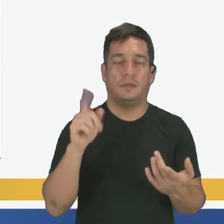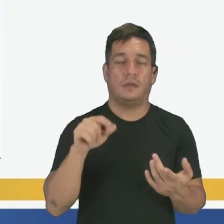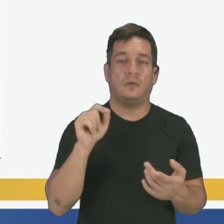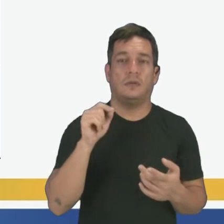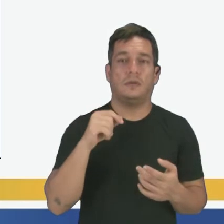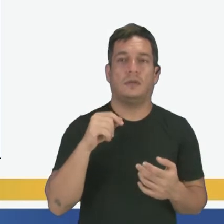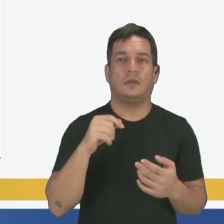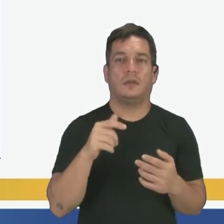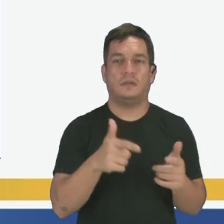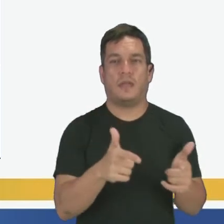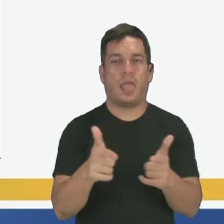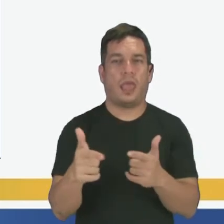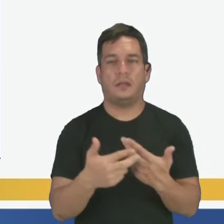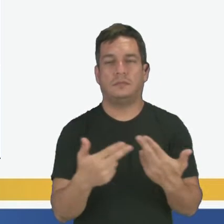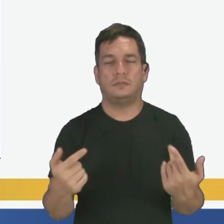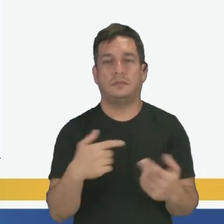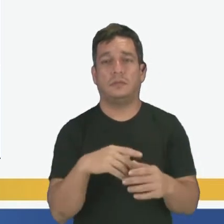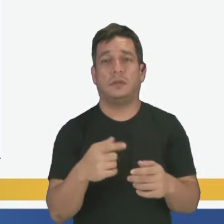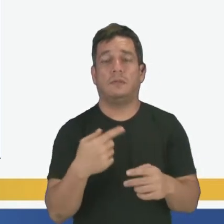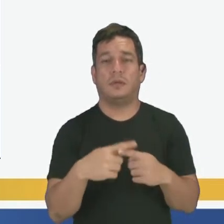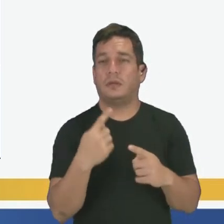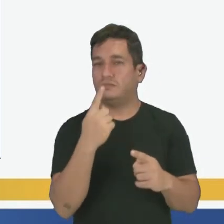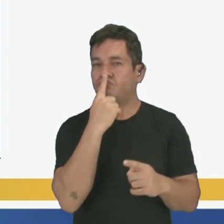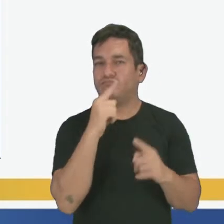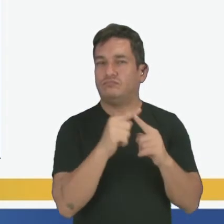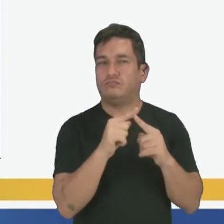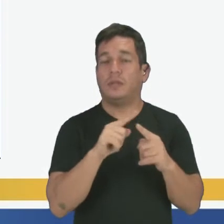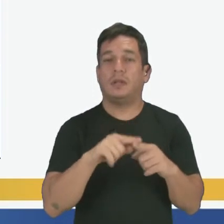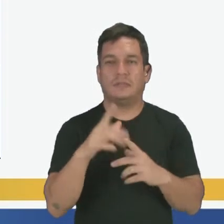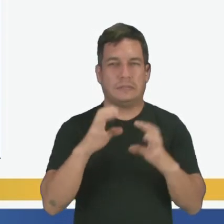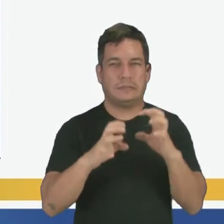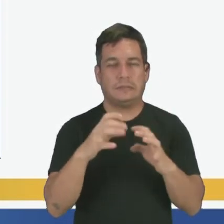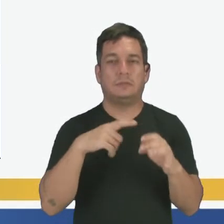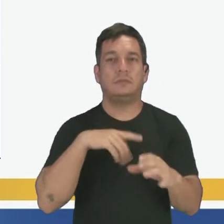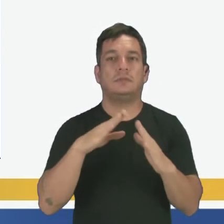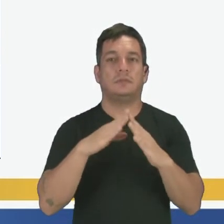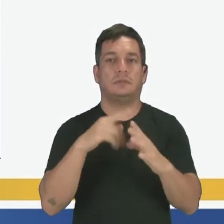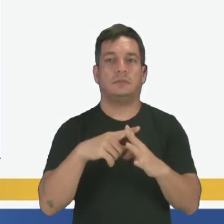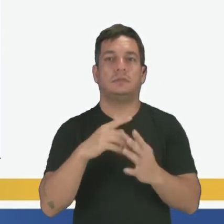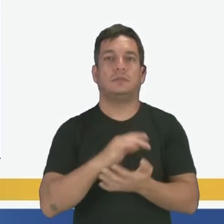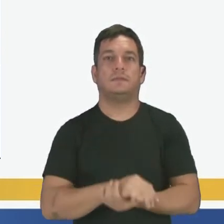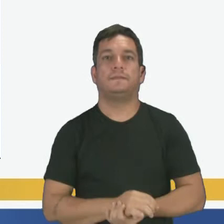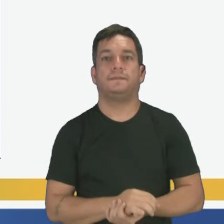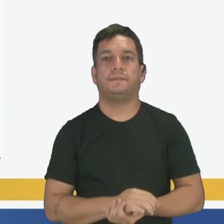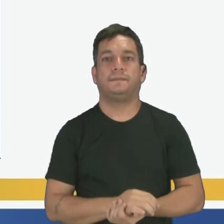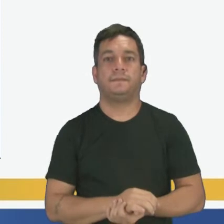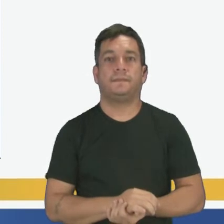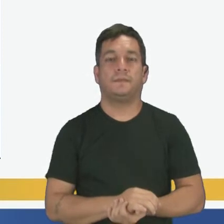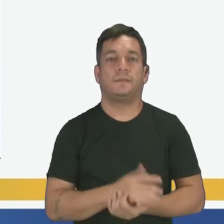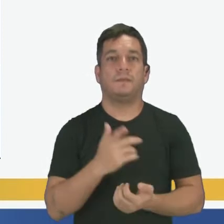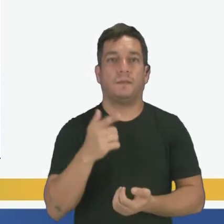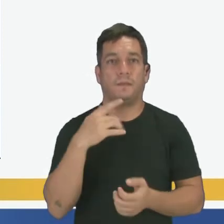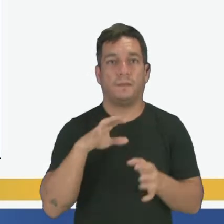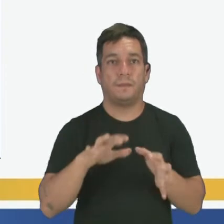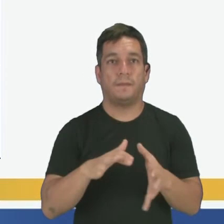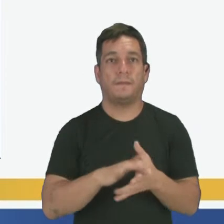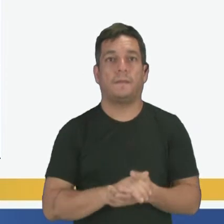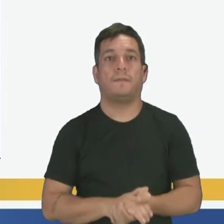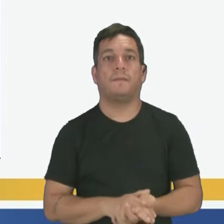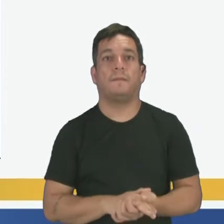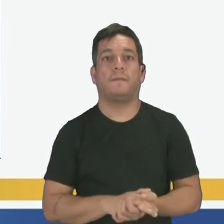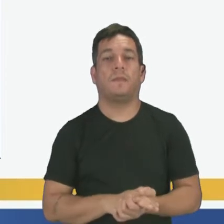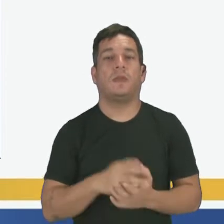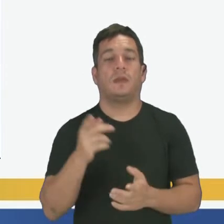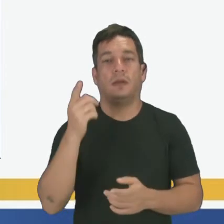determinadas coisas. E aí, às vezes, os conflitos existem dentro da igreja por conta disso. O certo que não deveria ser assim. Deveria